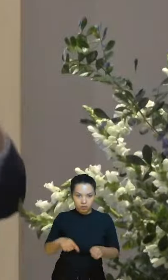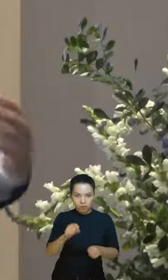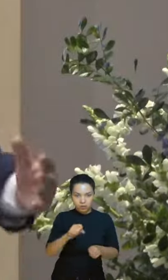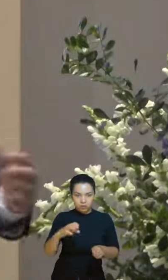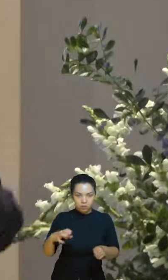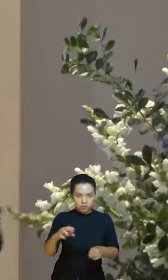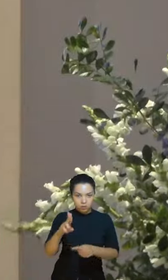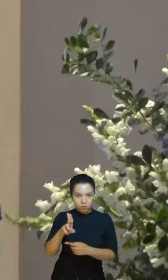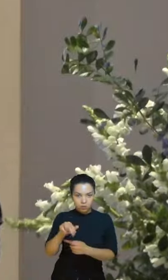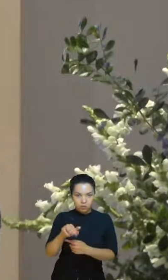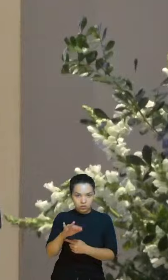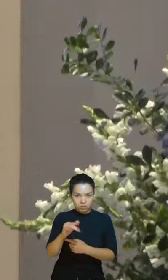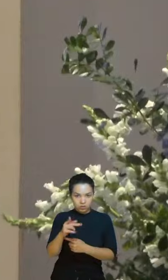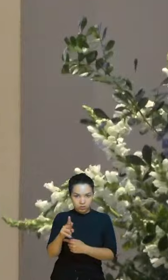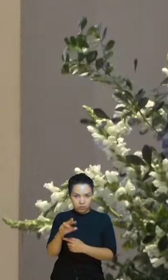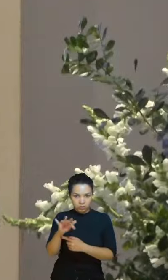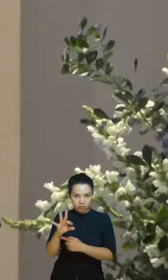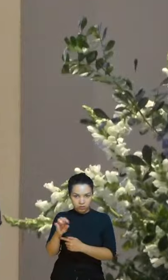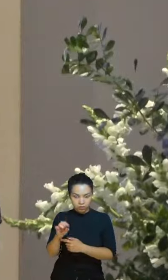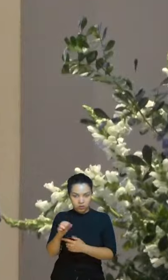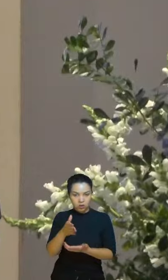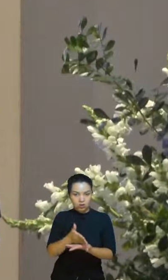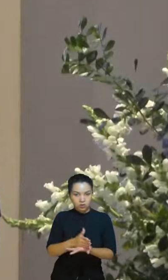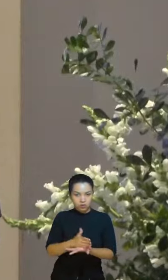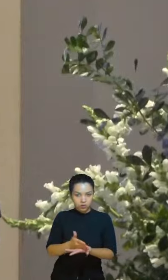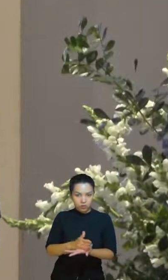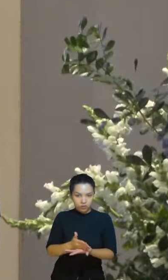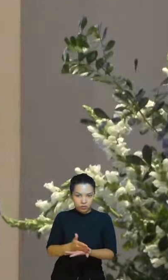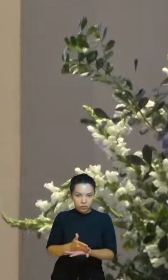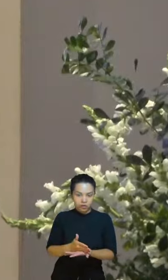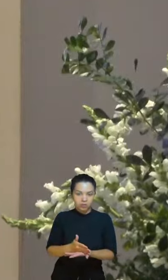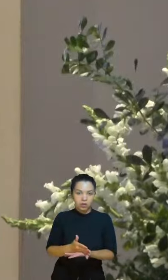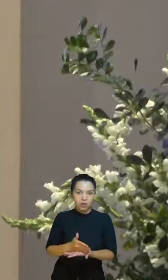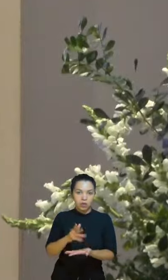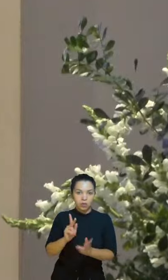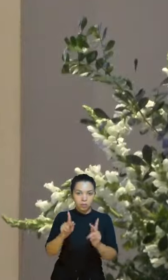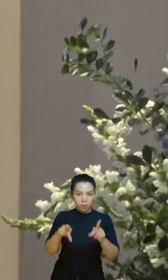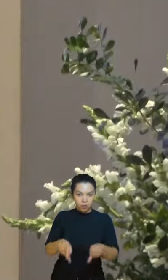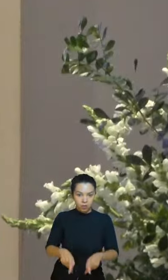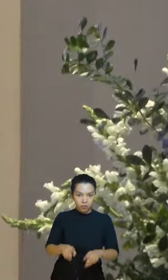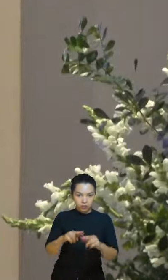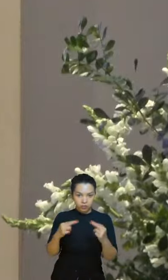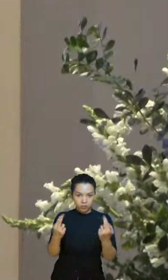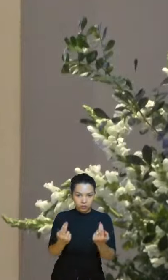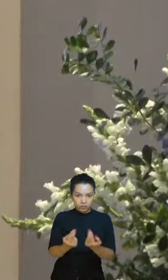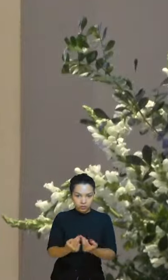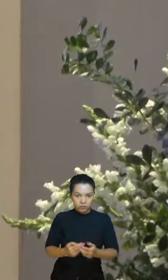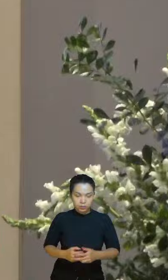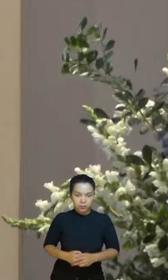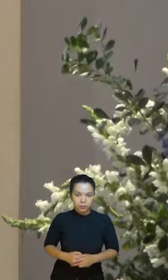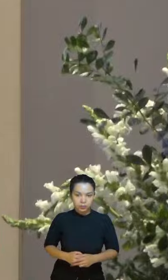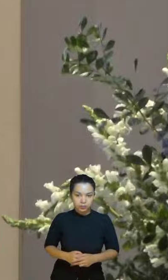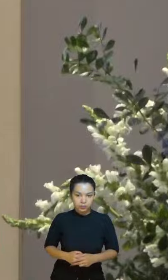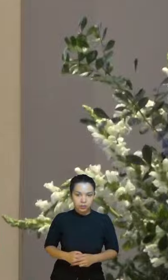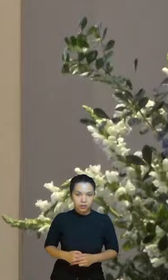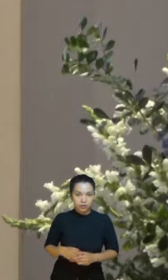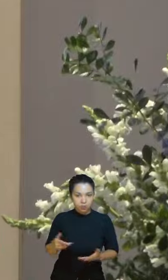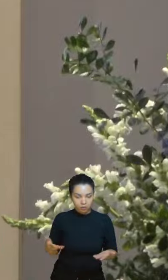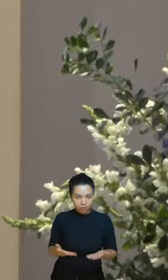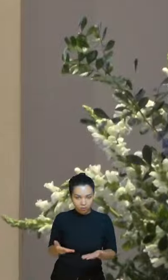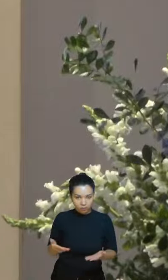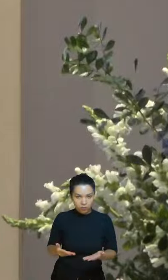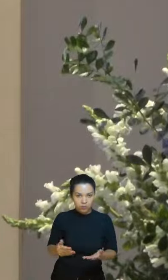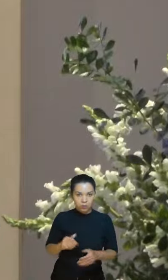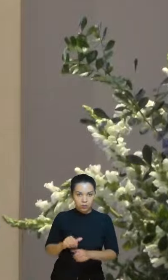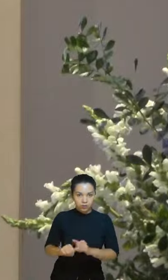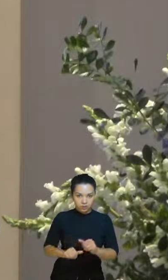ali na divisa com Porto União mas esse aspecto geográfico será corrigido hoje pelo